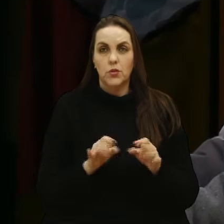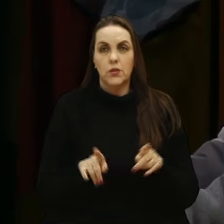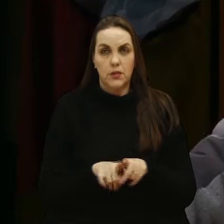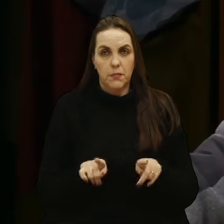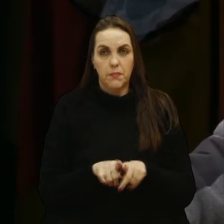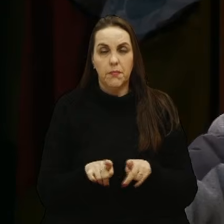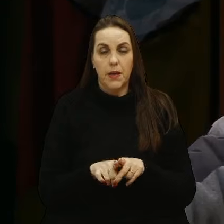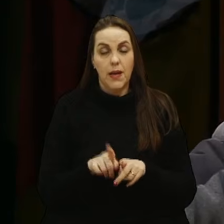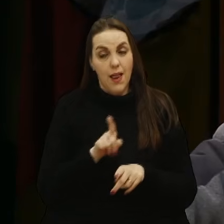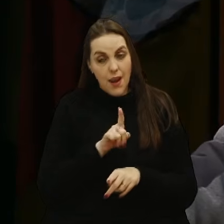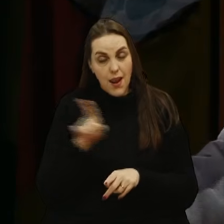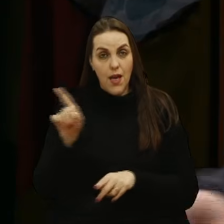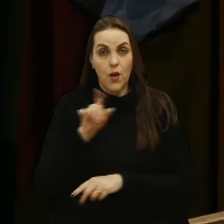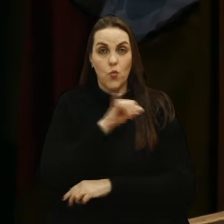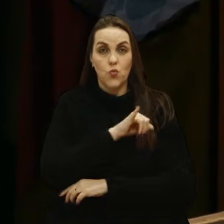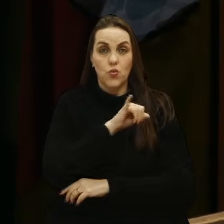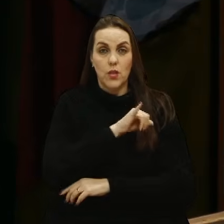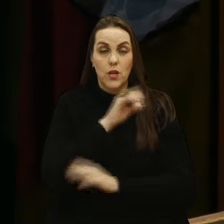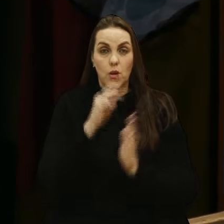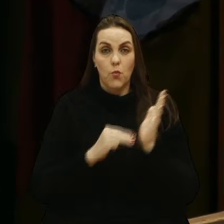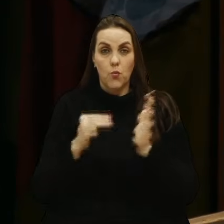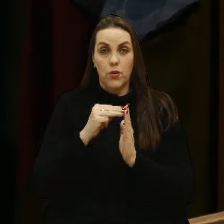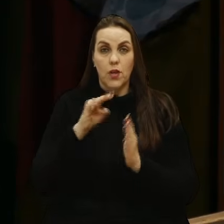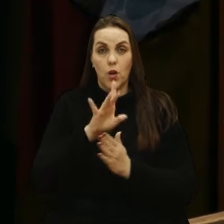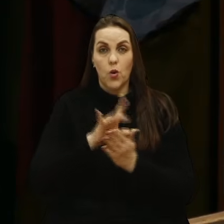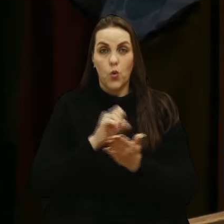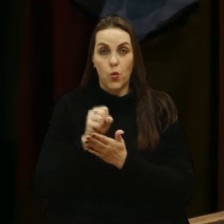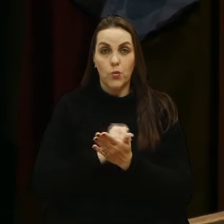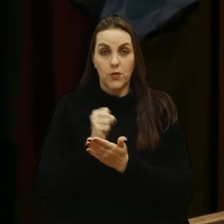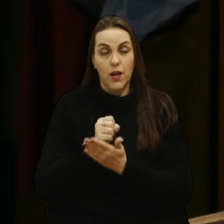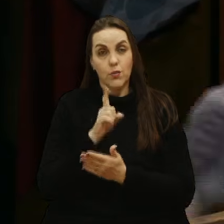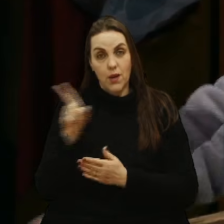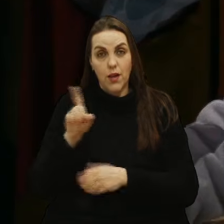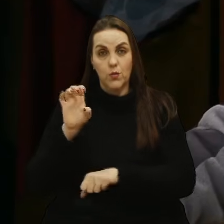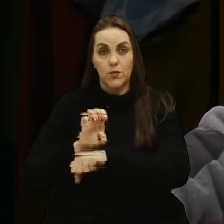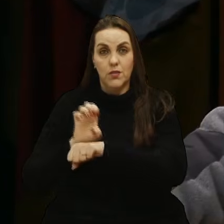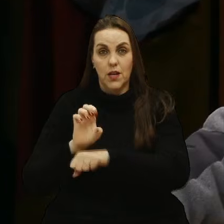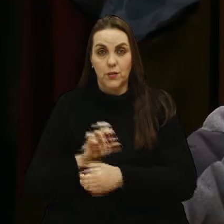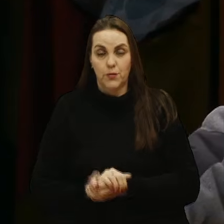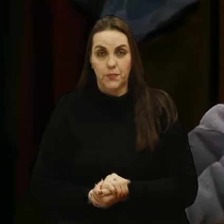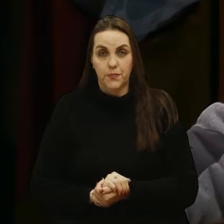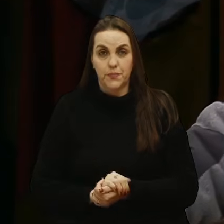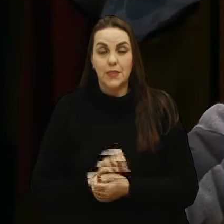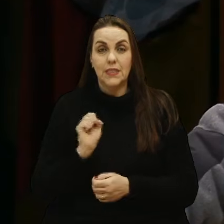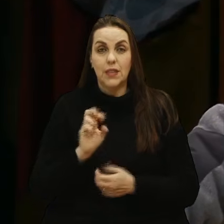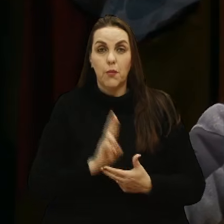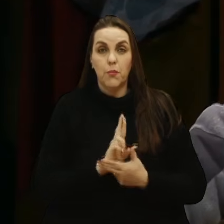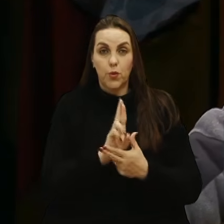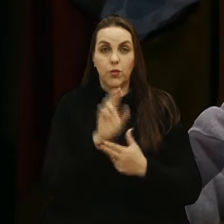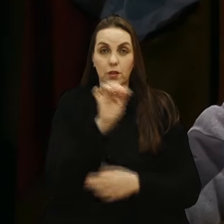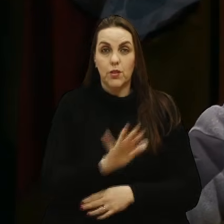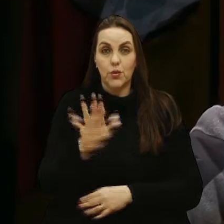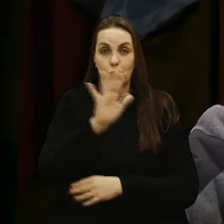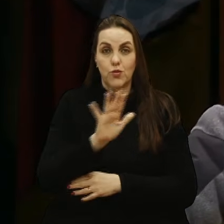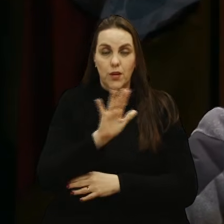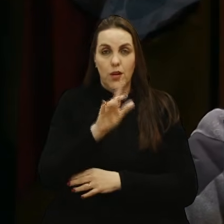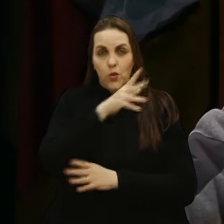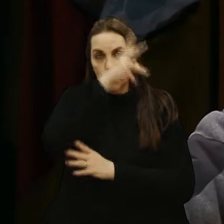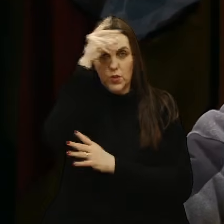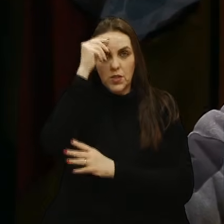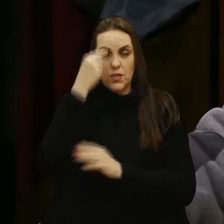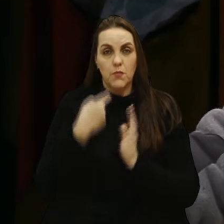aplicado no Rio de Janeiro para os modelos de contratação utilizados naquele estado. Se a Procuradoria-Geral do nosso município